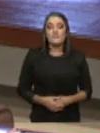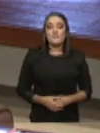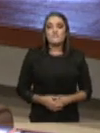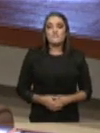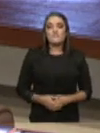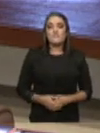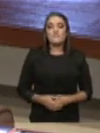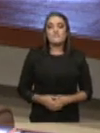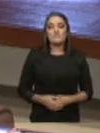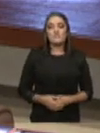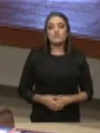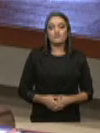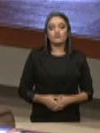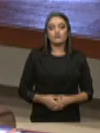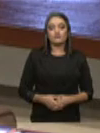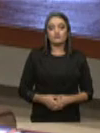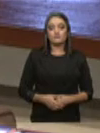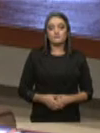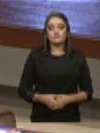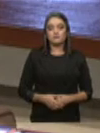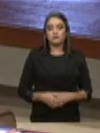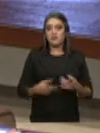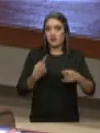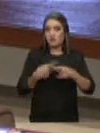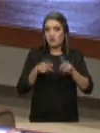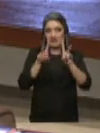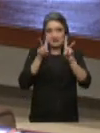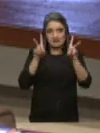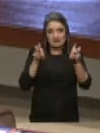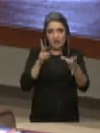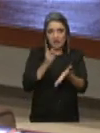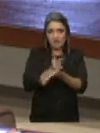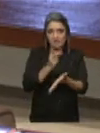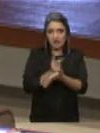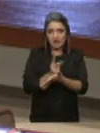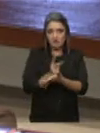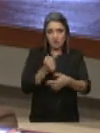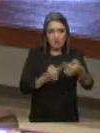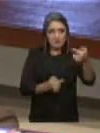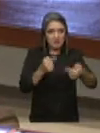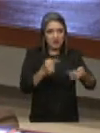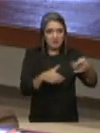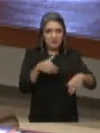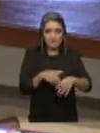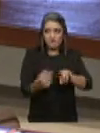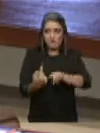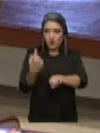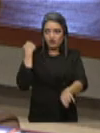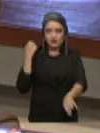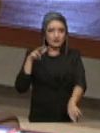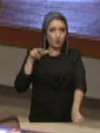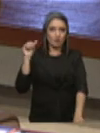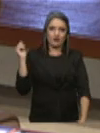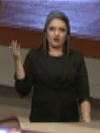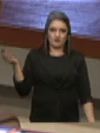porque nós nunca tínhamos debatido essa possibilidade de se